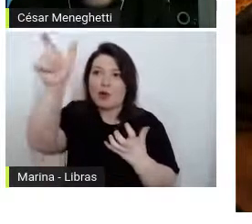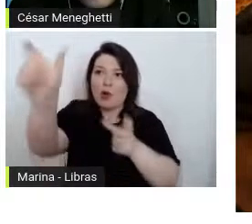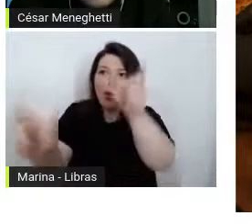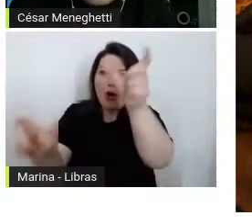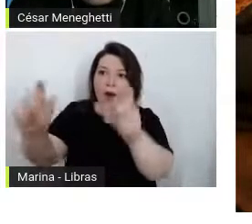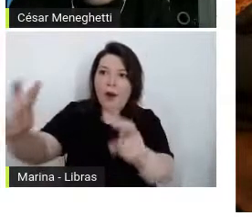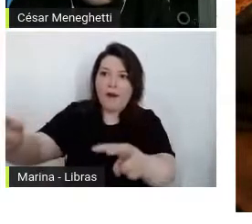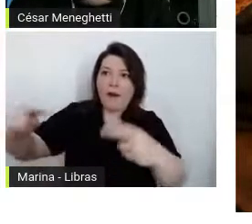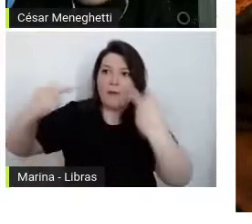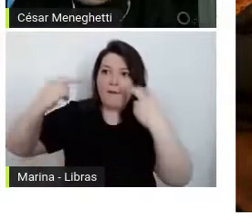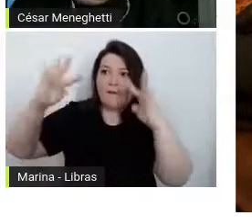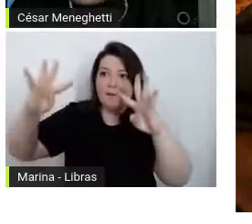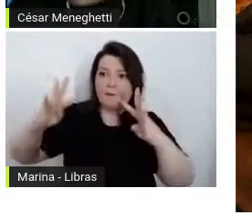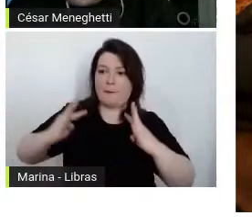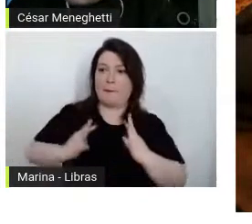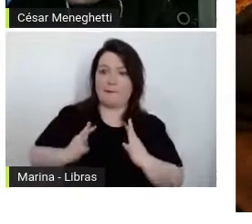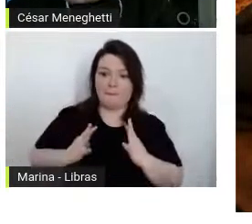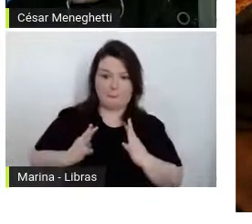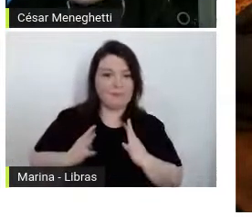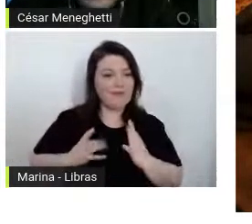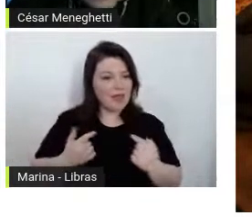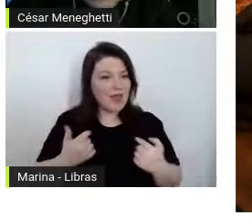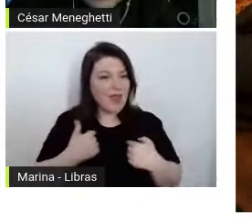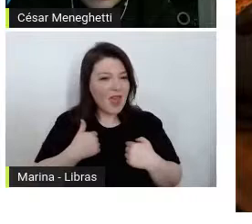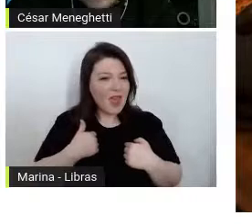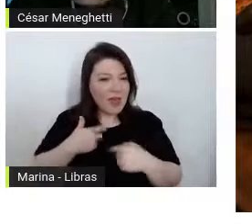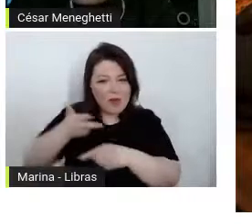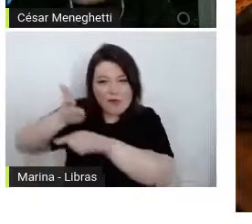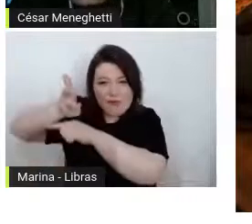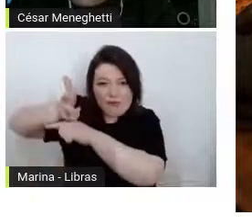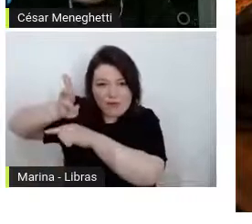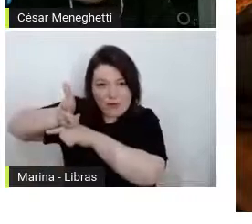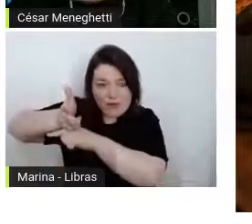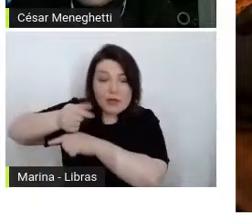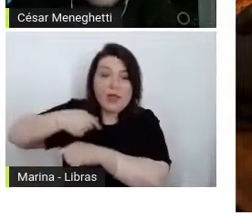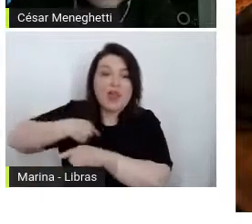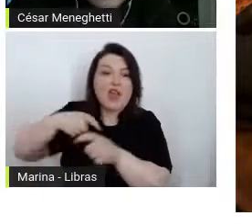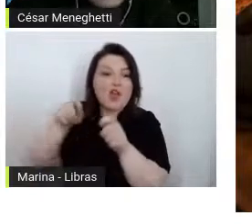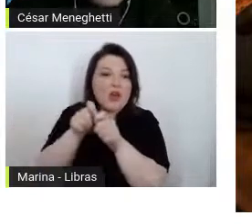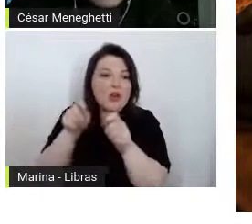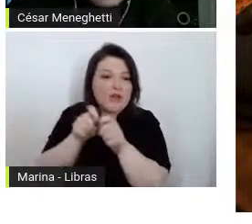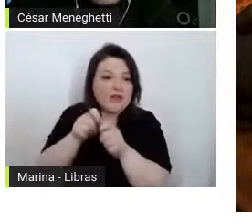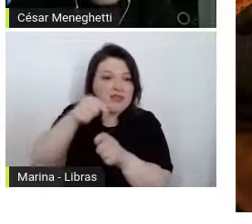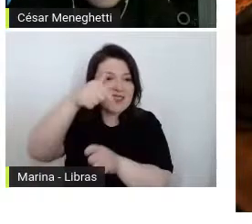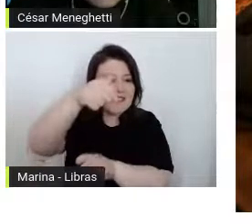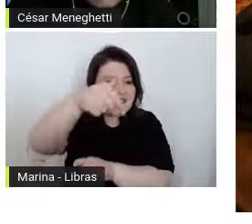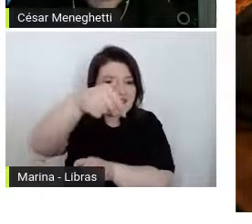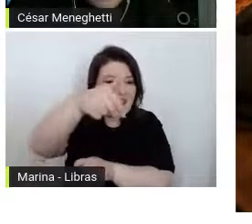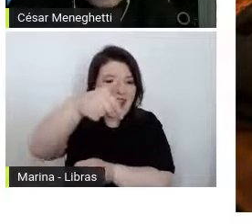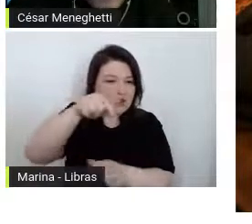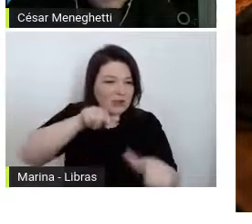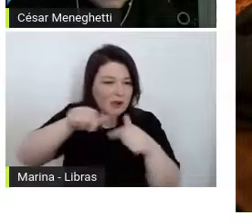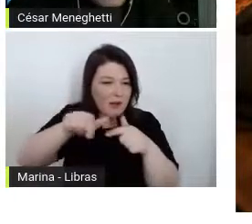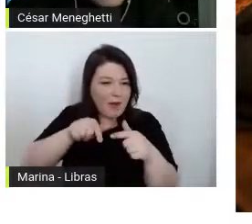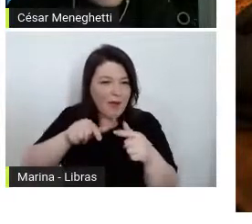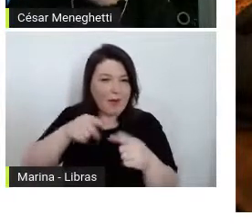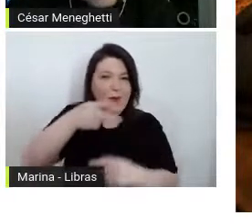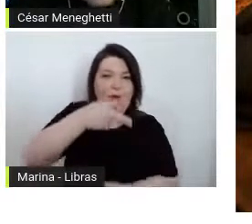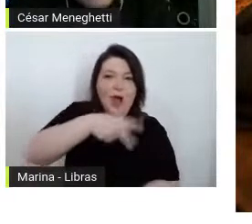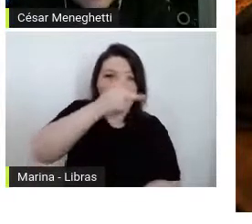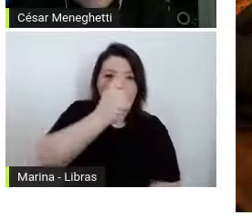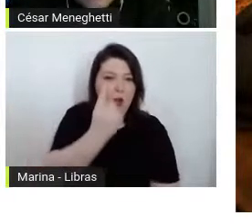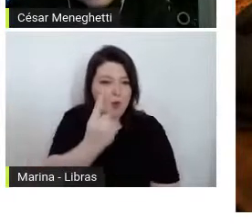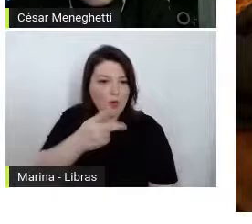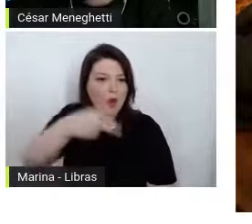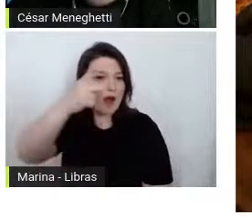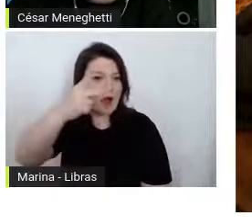esse vídeo que você. Então, eu fiz sete trabalhos: K1, K2, K3, K4, K5,